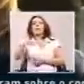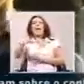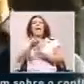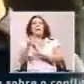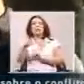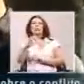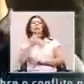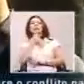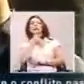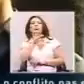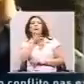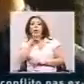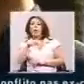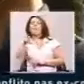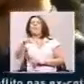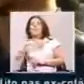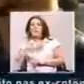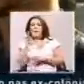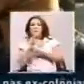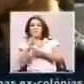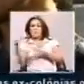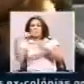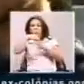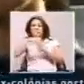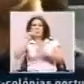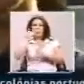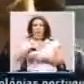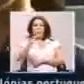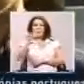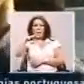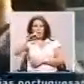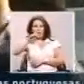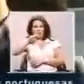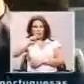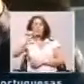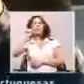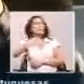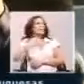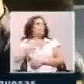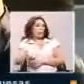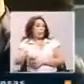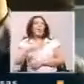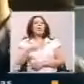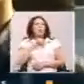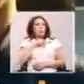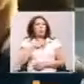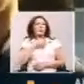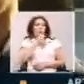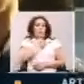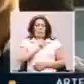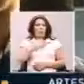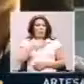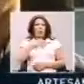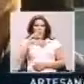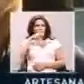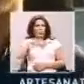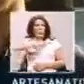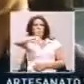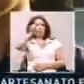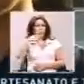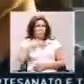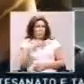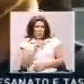ou basicamente não ter nada. Claro que eu também posso falar um bocado da minha experiência pessoal. Eu nunca fui à praxe